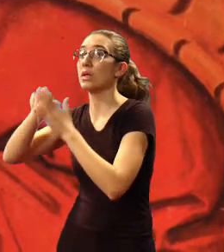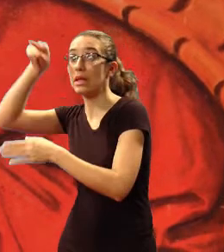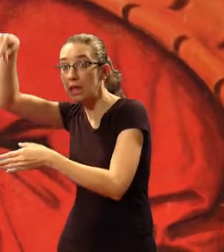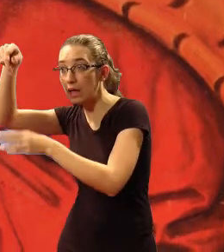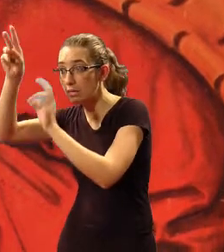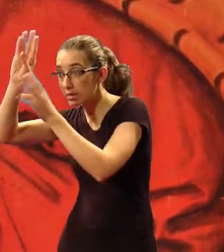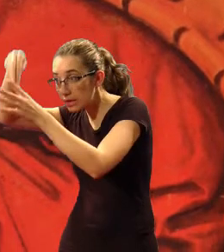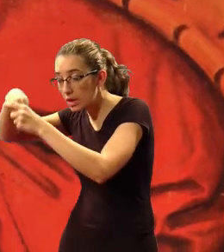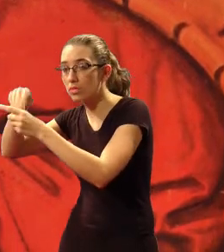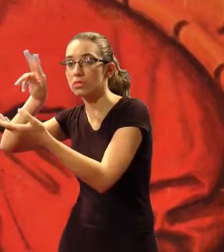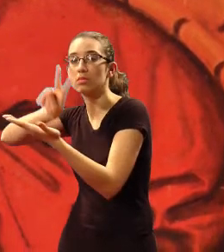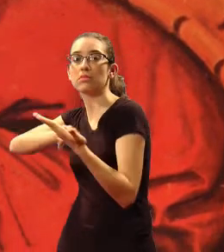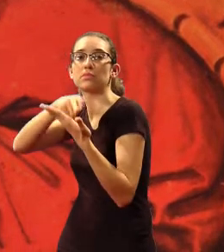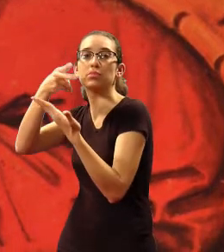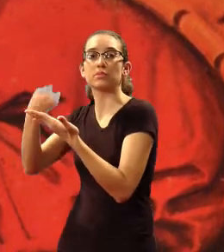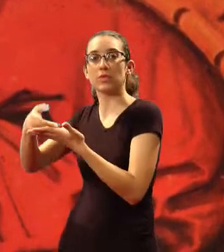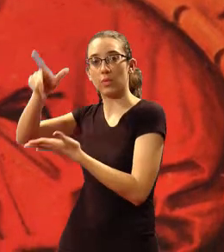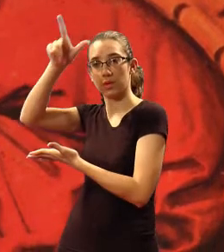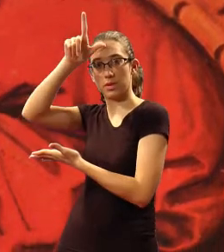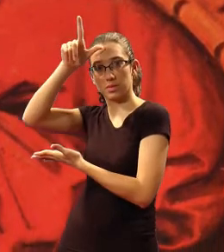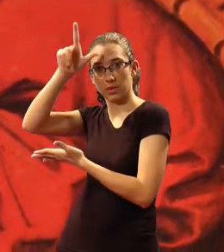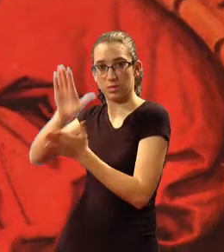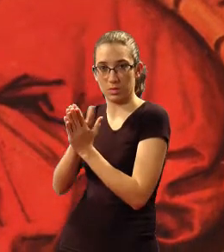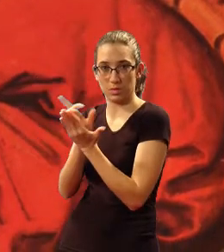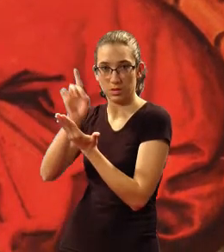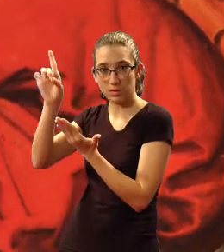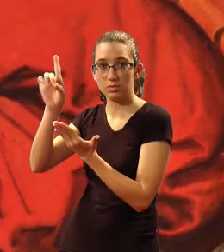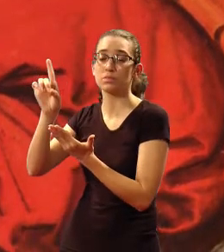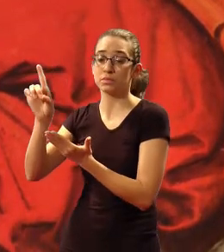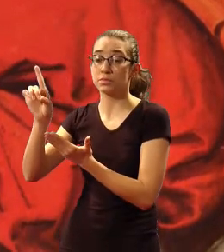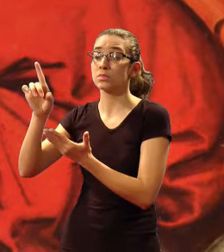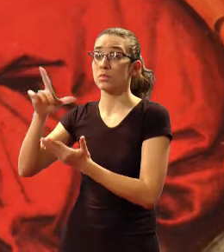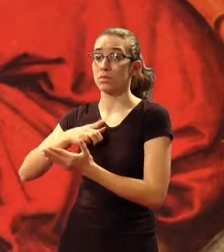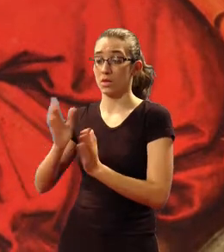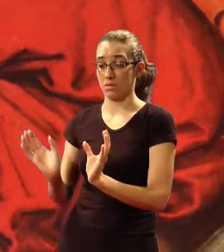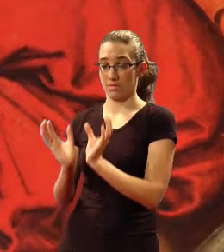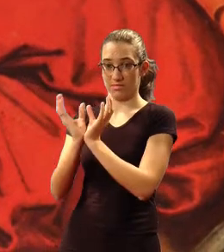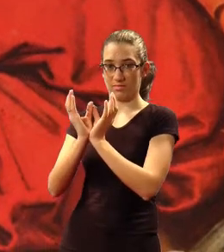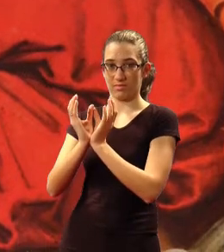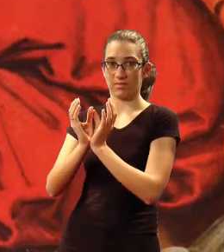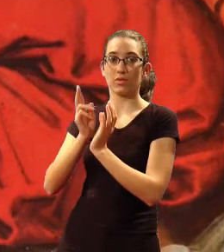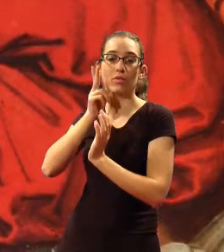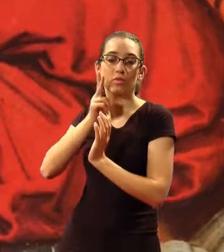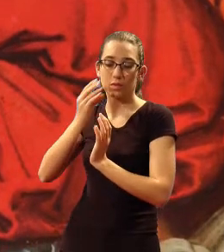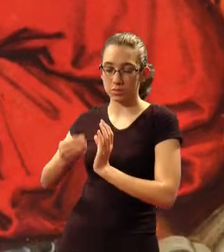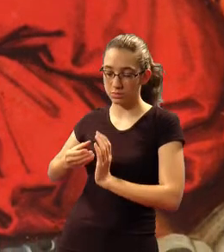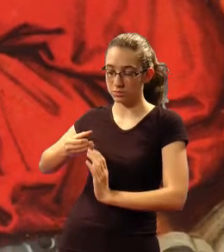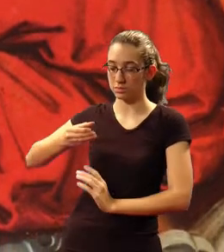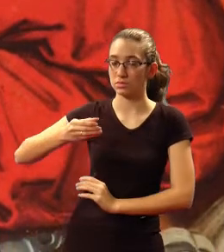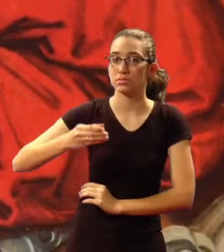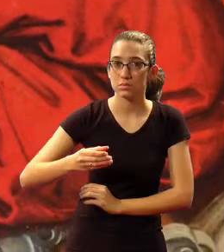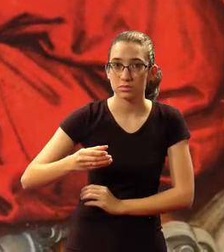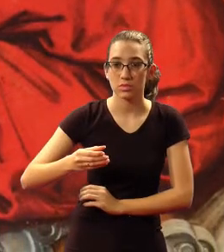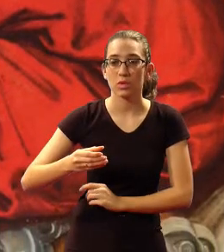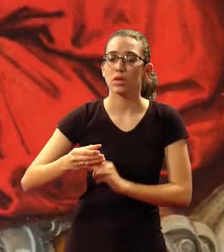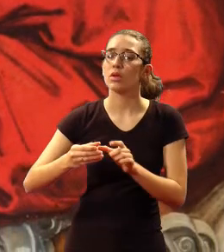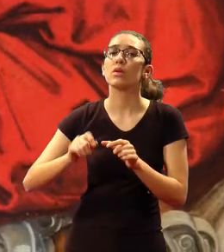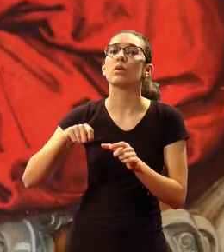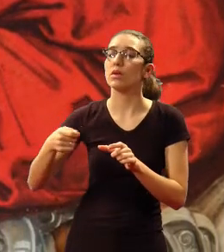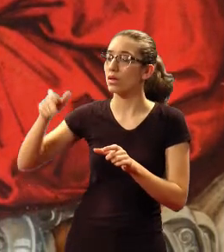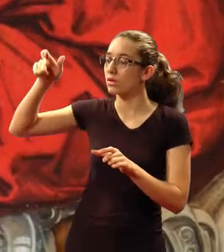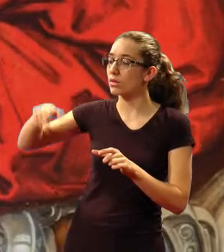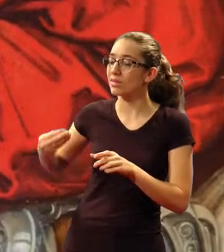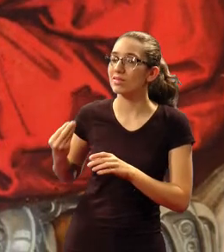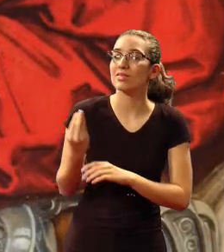Bíblia para o alemão. E justamente Lutero é servido com um cálice da Santa Ceia